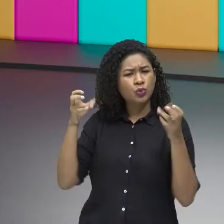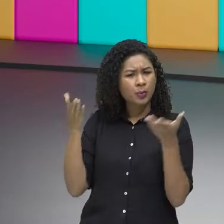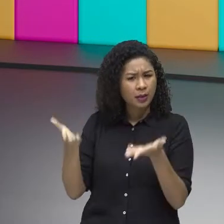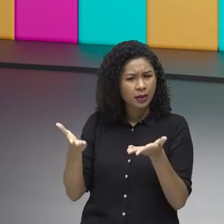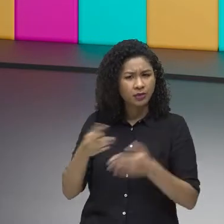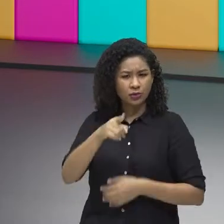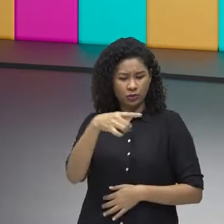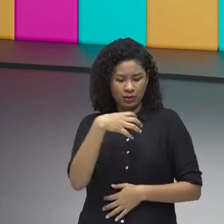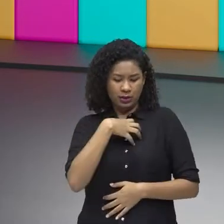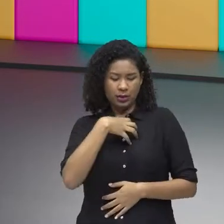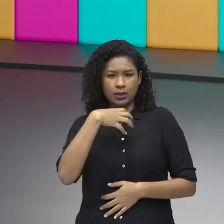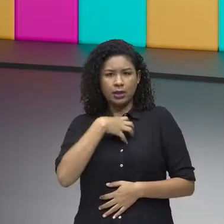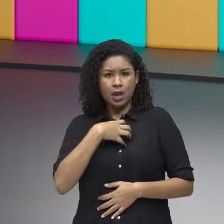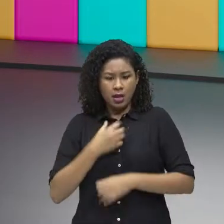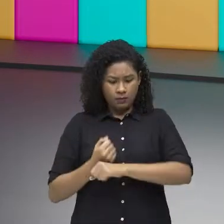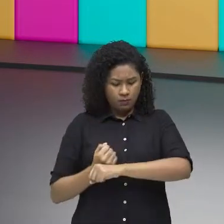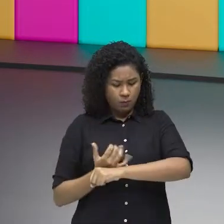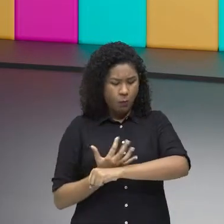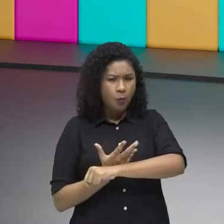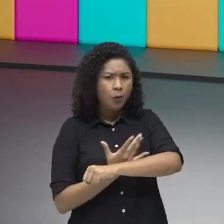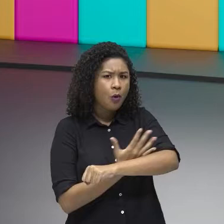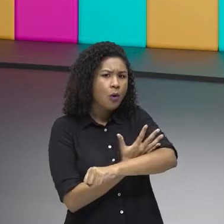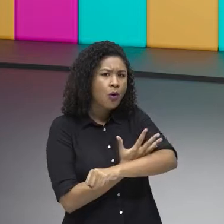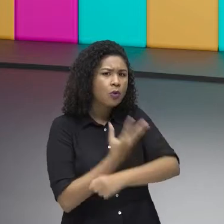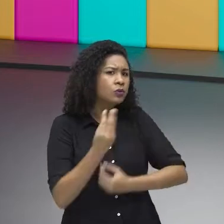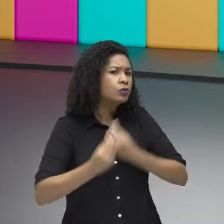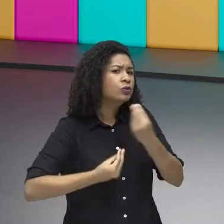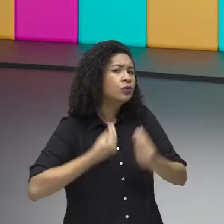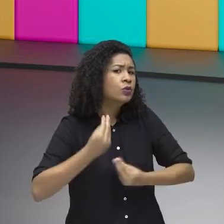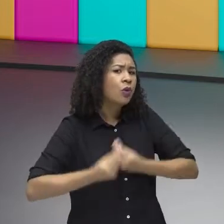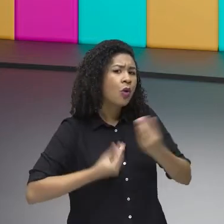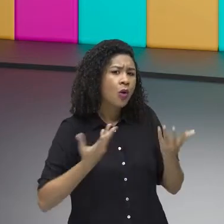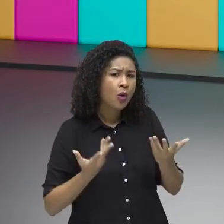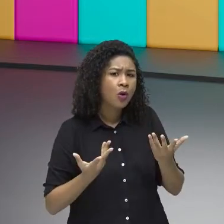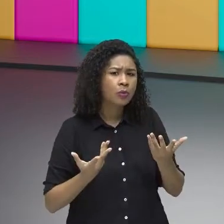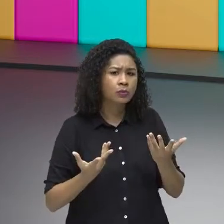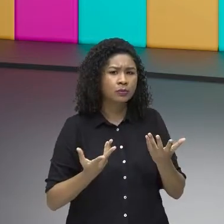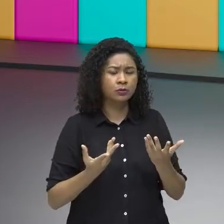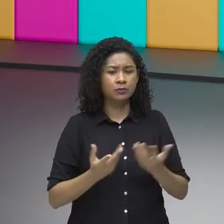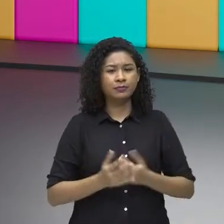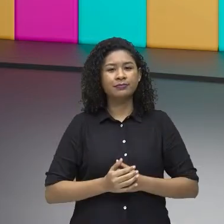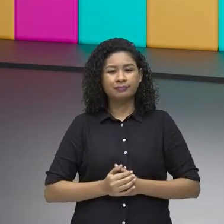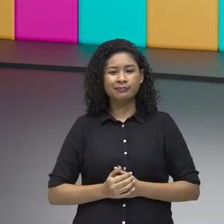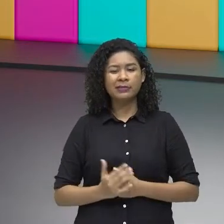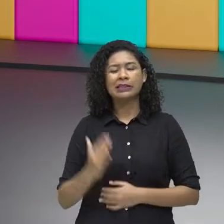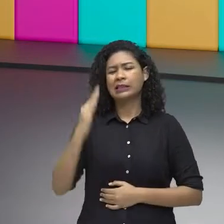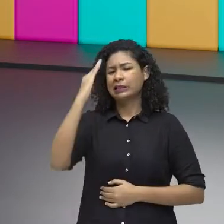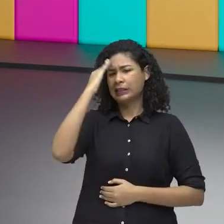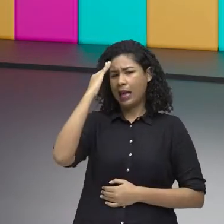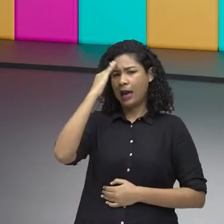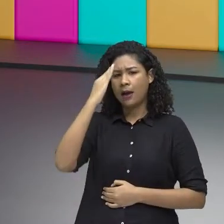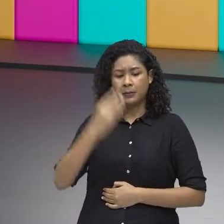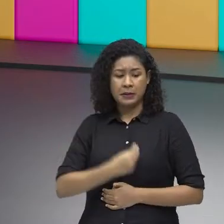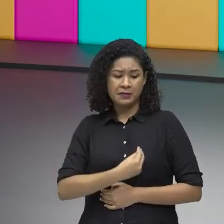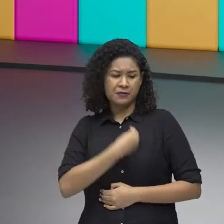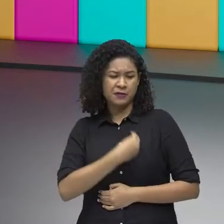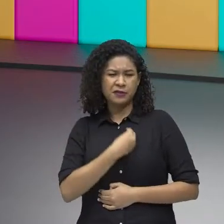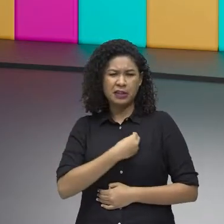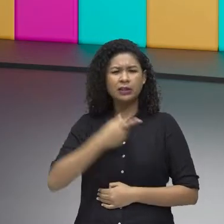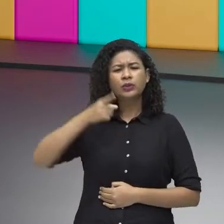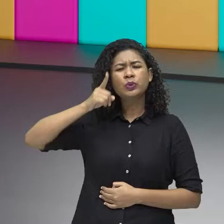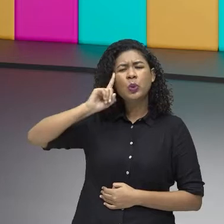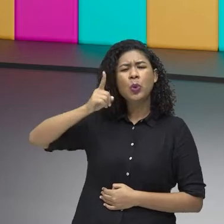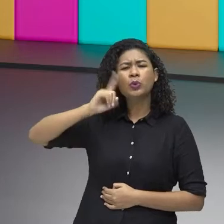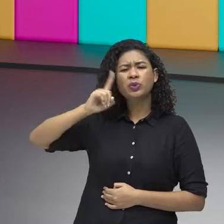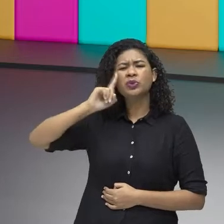os seus sentimentos, sobre as suas emoções? Como você lida com isso? Nós sabemos que na nossa vida e no cotidiano nós temos